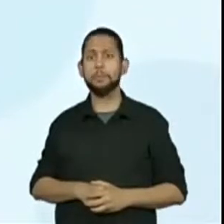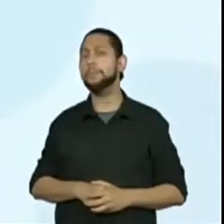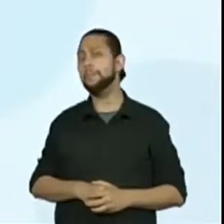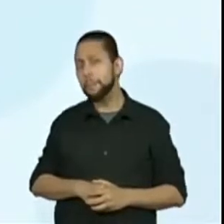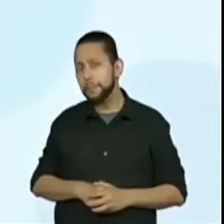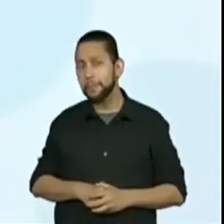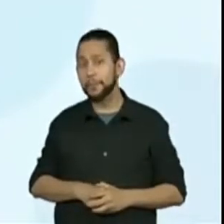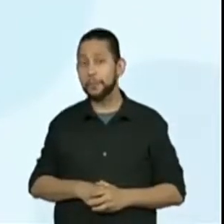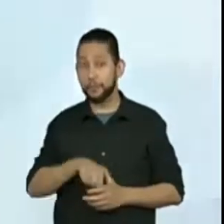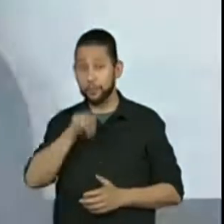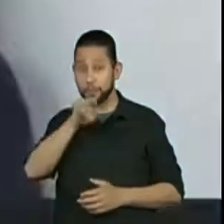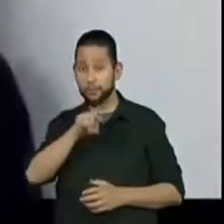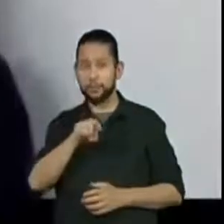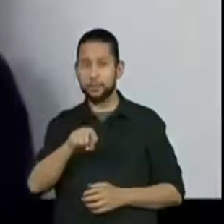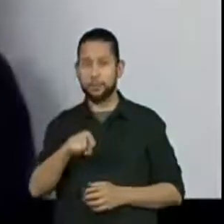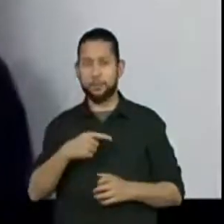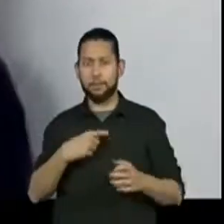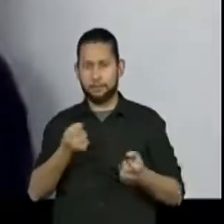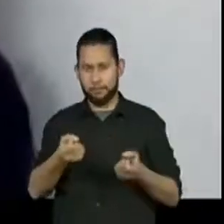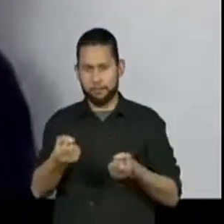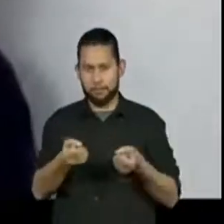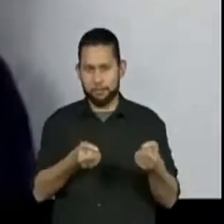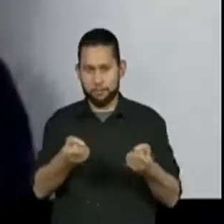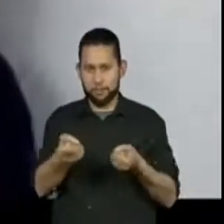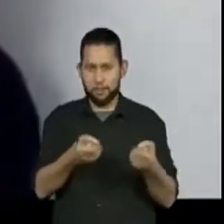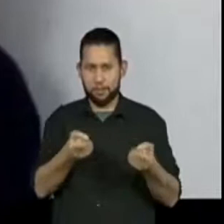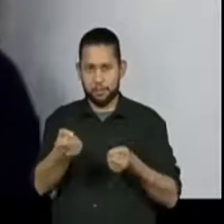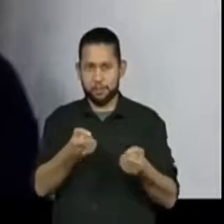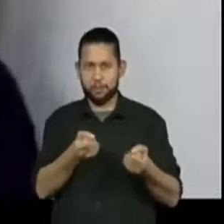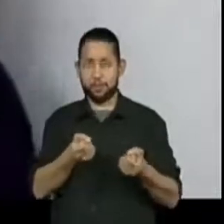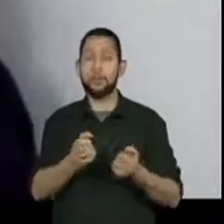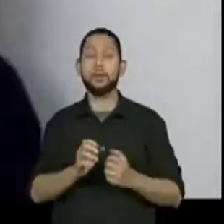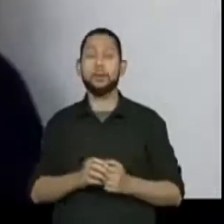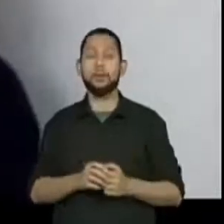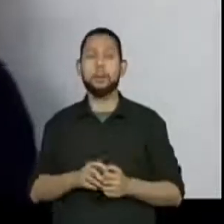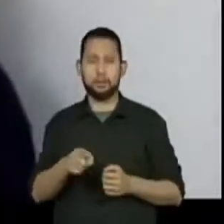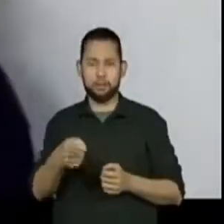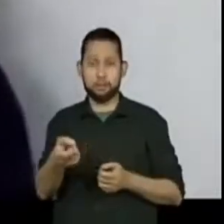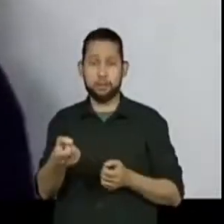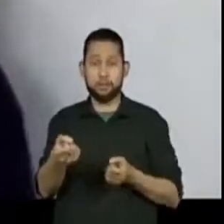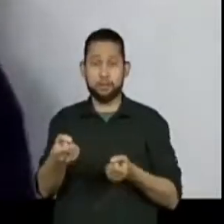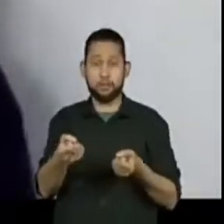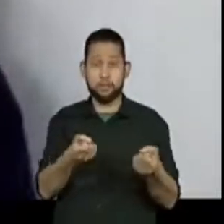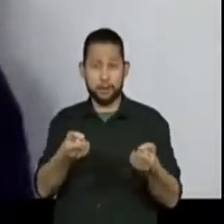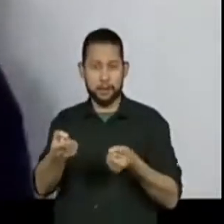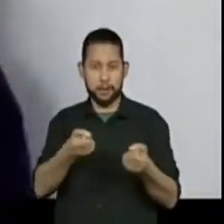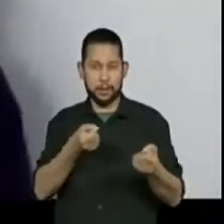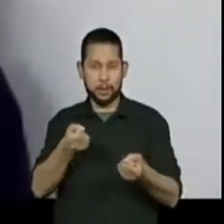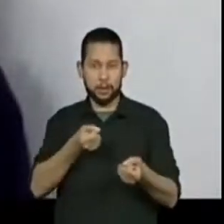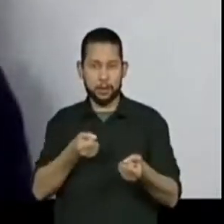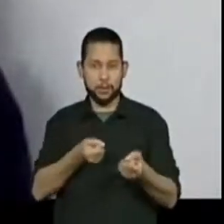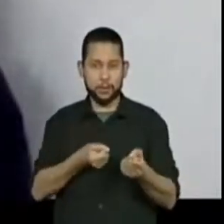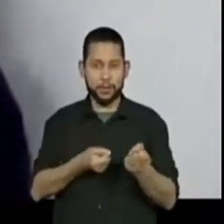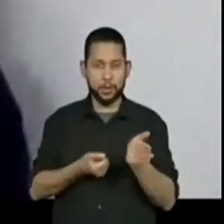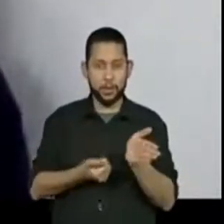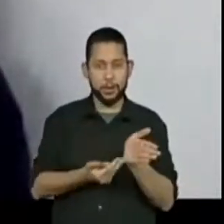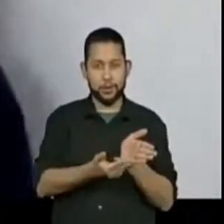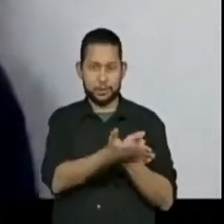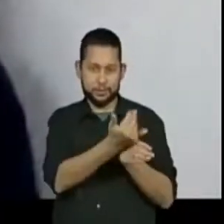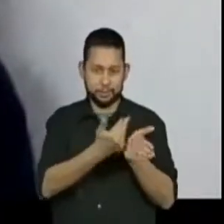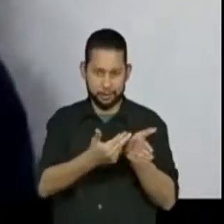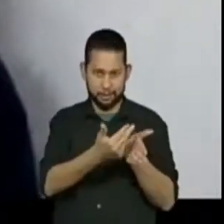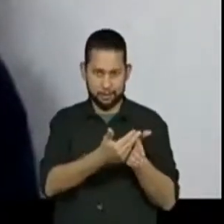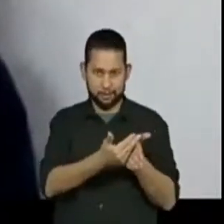Dá para a gente desenhar um carro? Na verdade, é possível desenhar um carro de 4